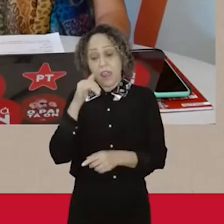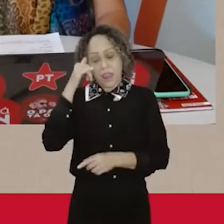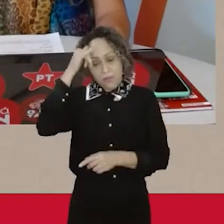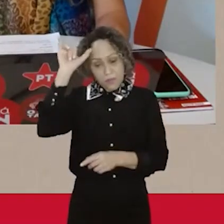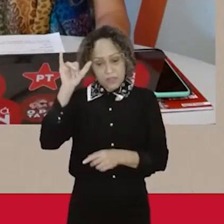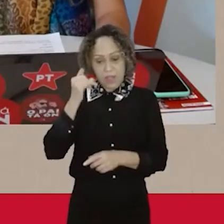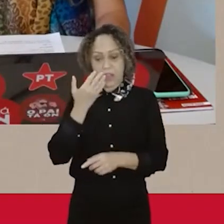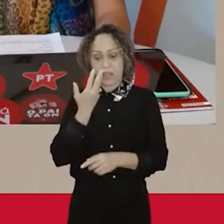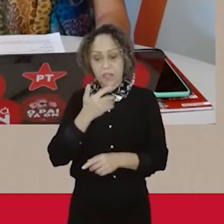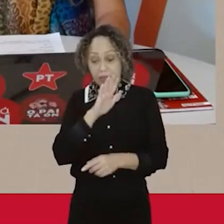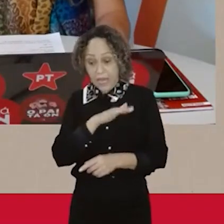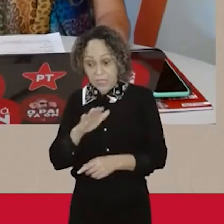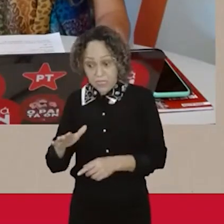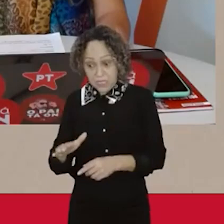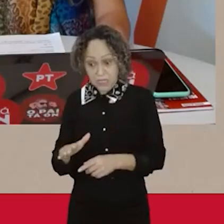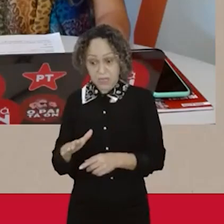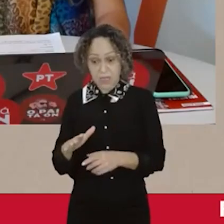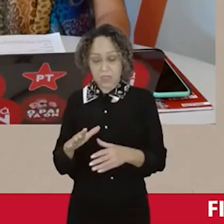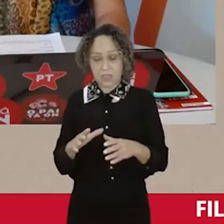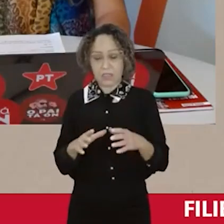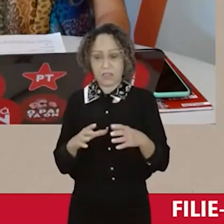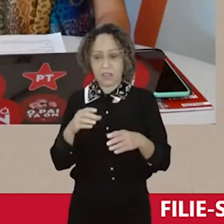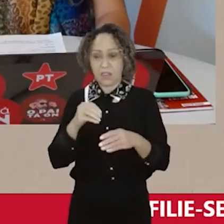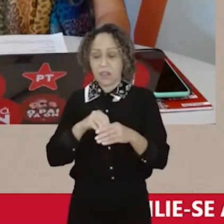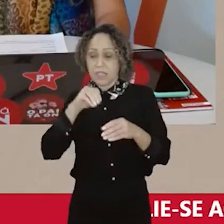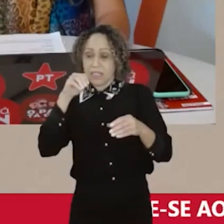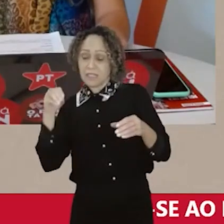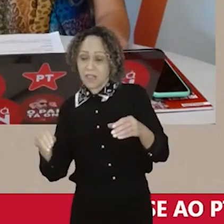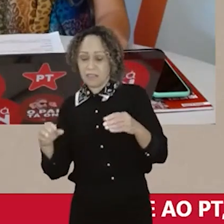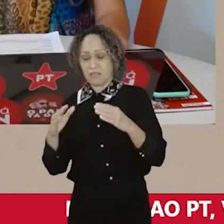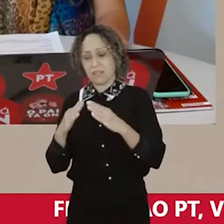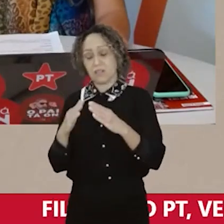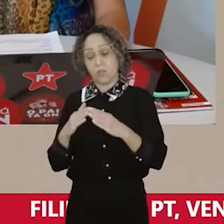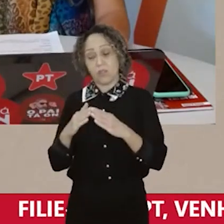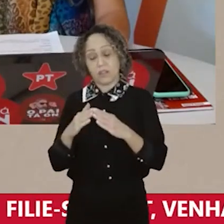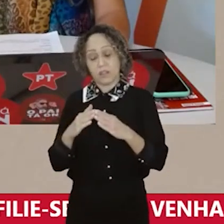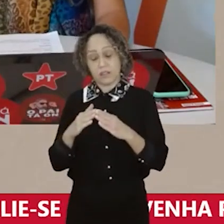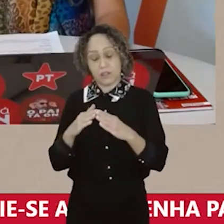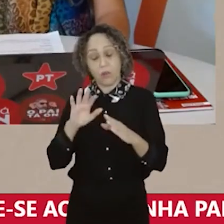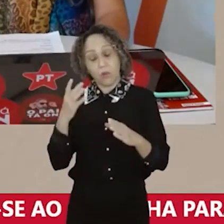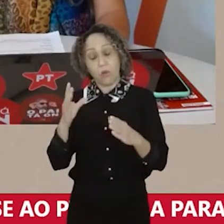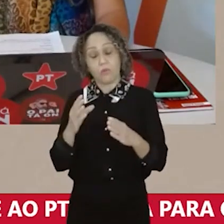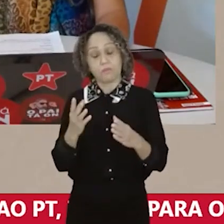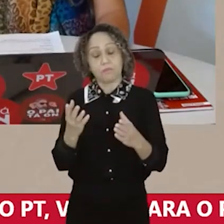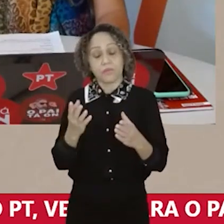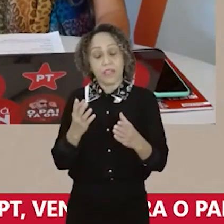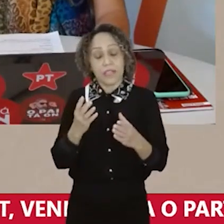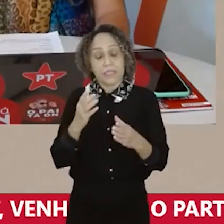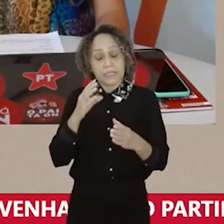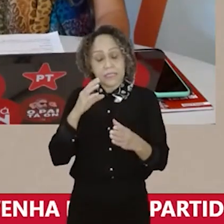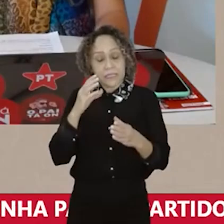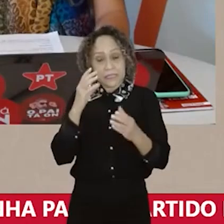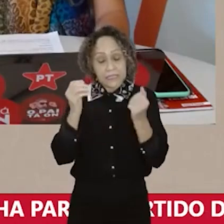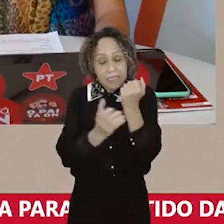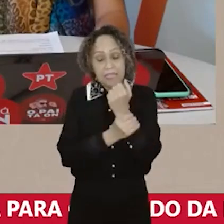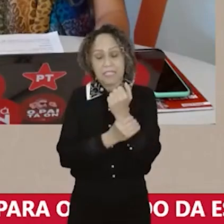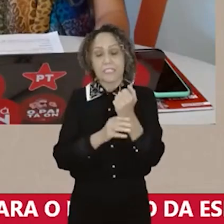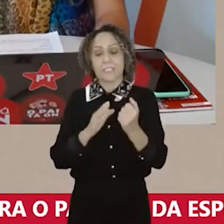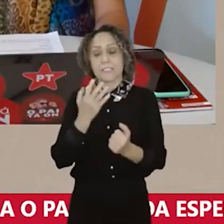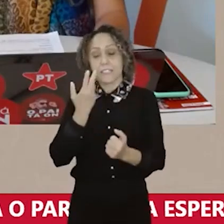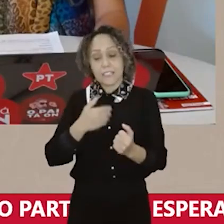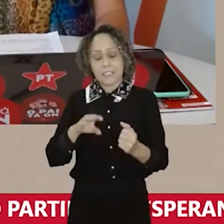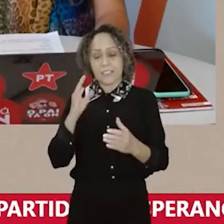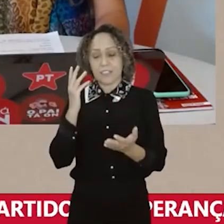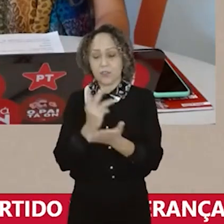então garantir acesso à educação, acesso à saúde para crianças e gestantes, mas ele tem que se somar a um conjunto de outras